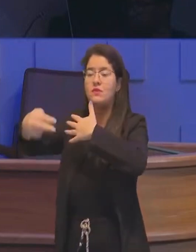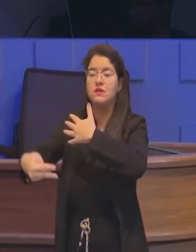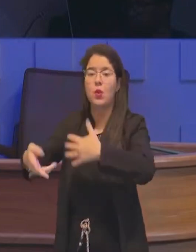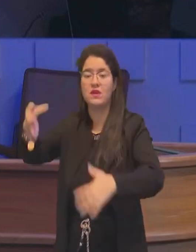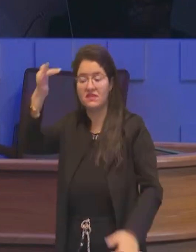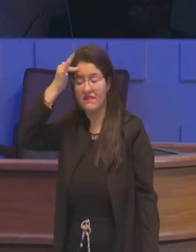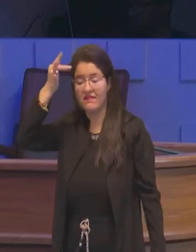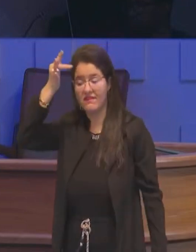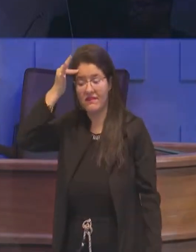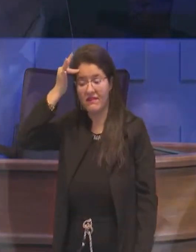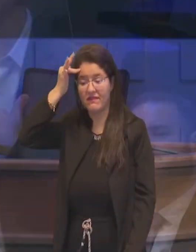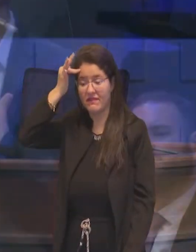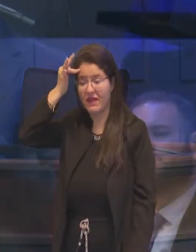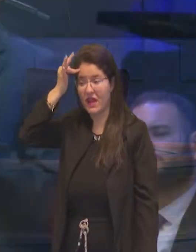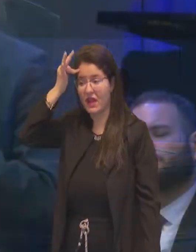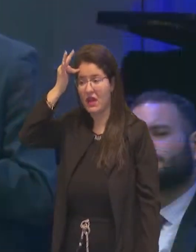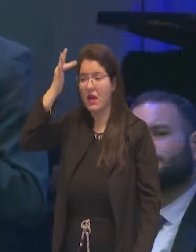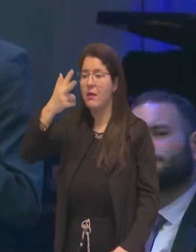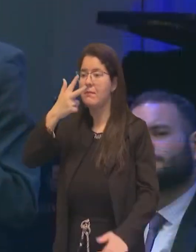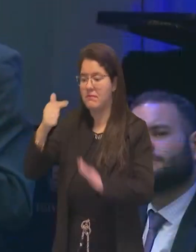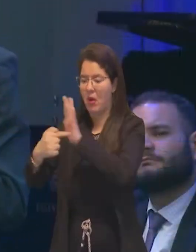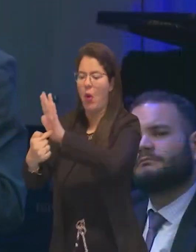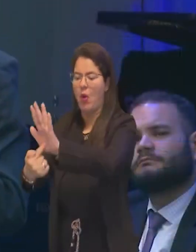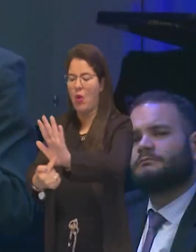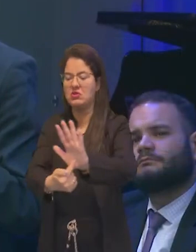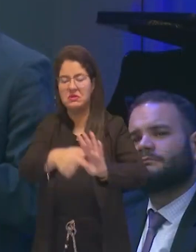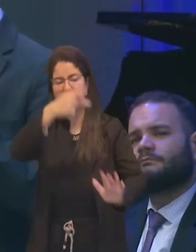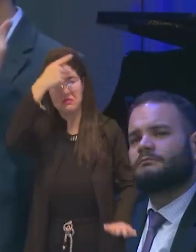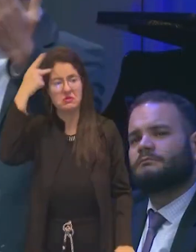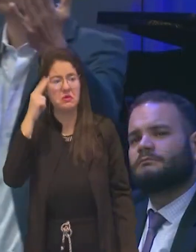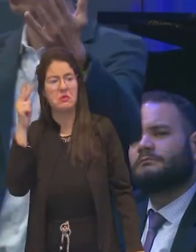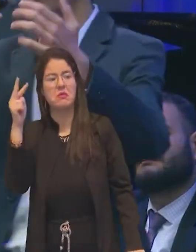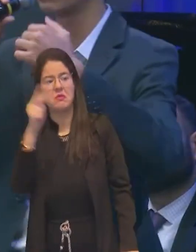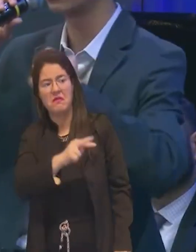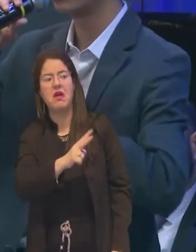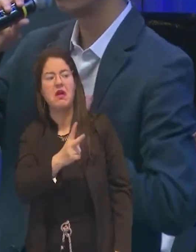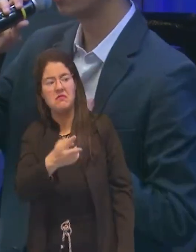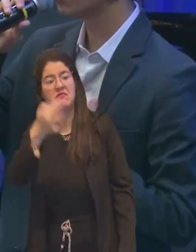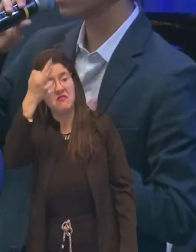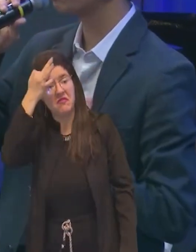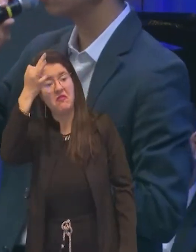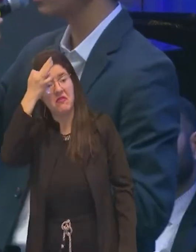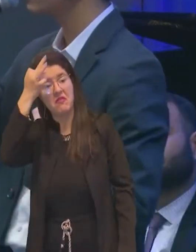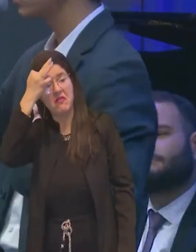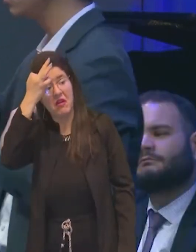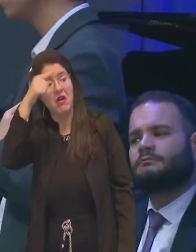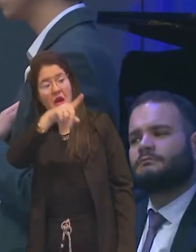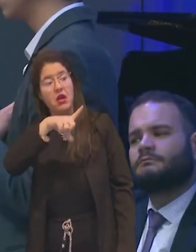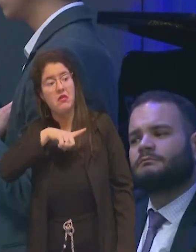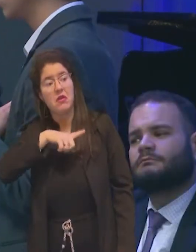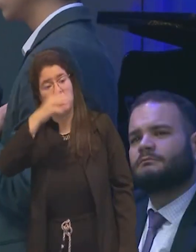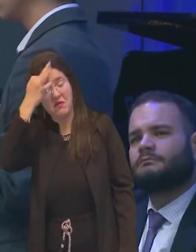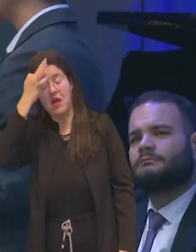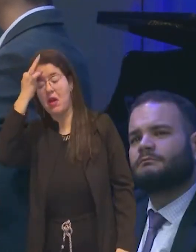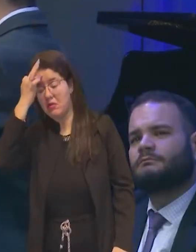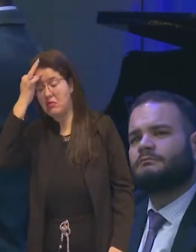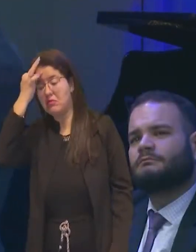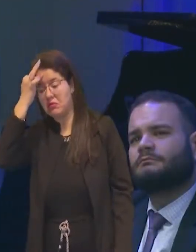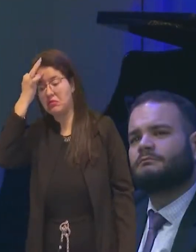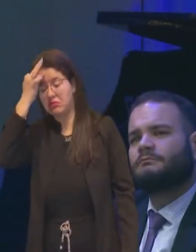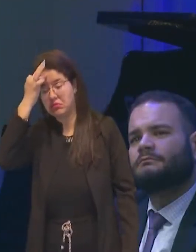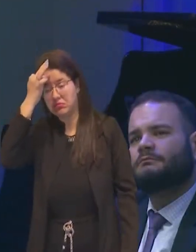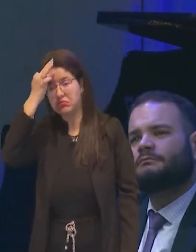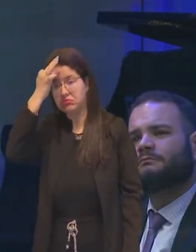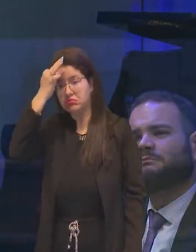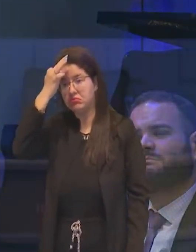embora vai estar ativa externamente, então, embora todas as pessoas vão estar visualizando Deus na